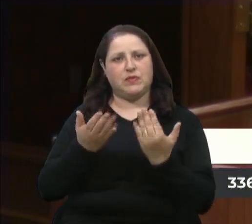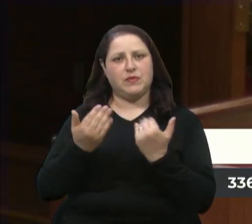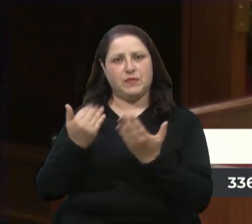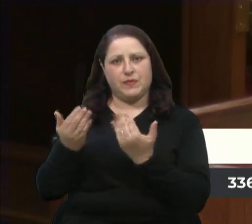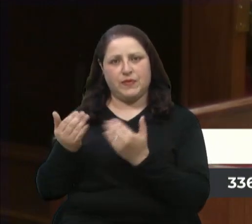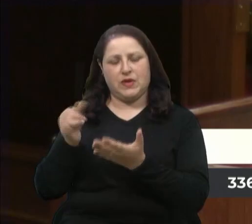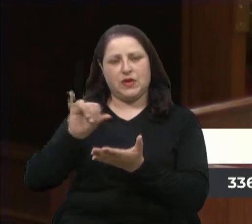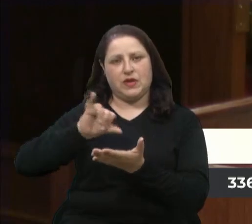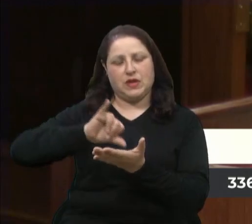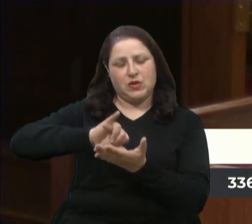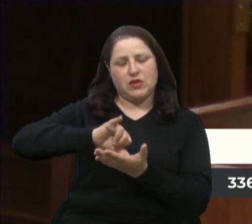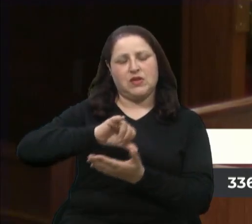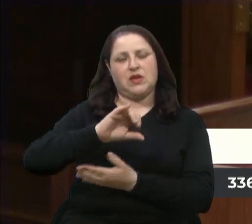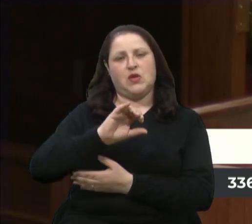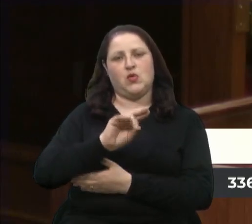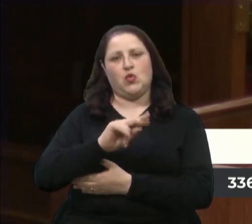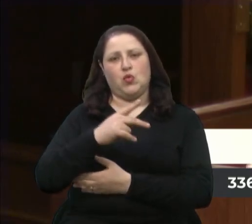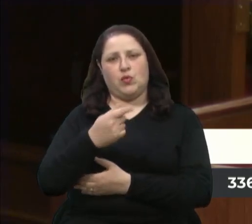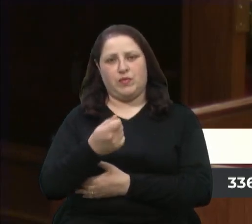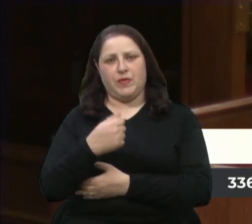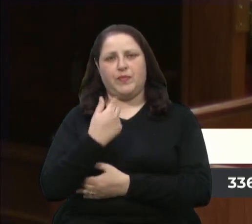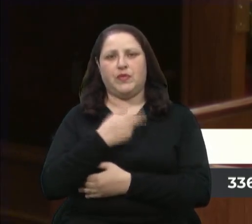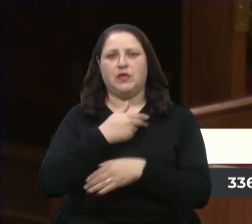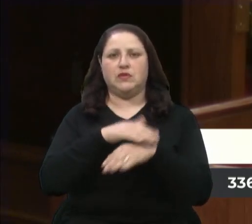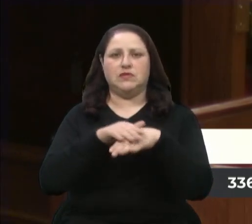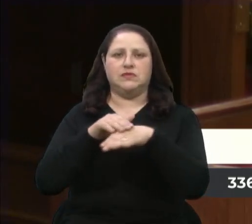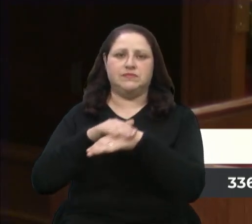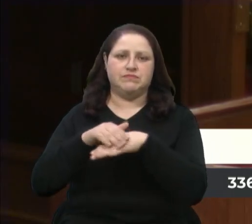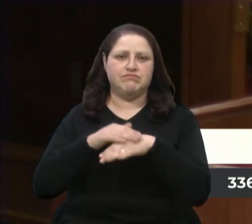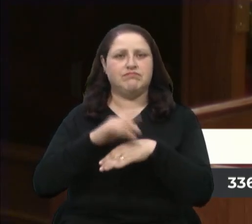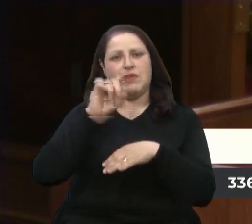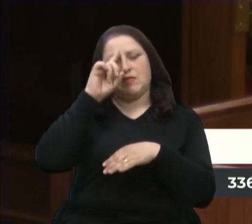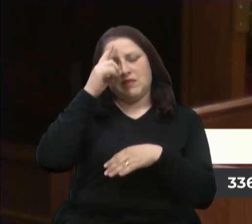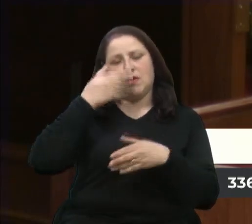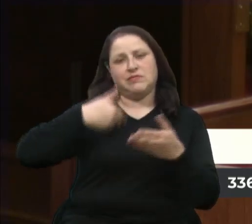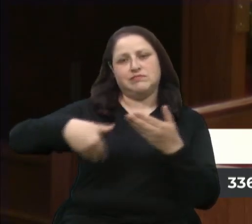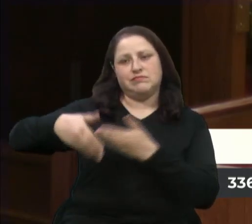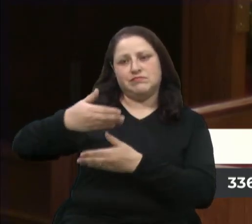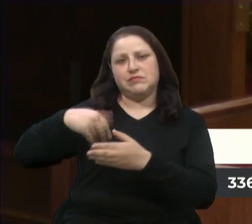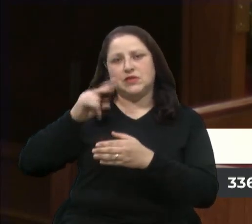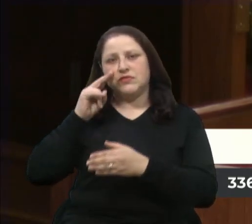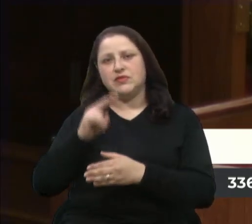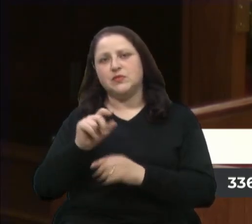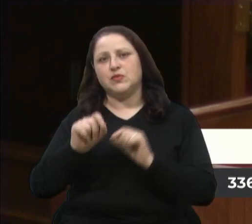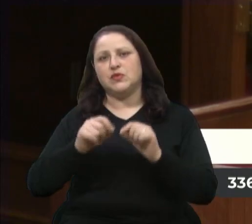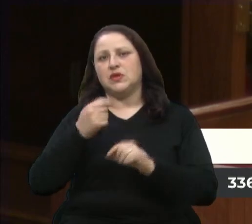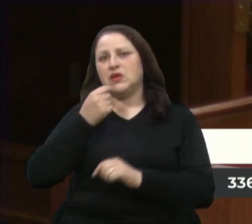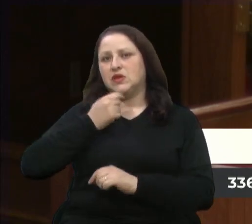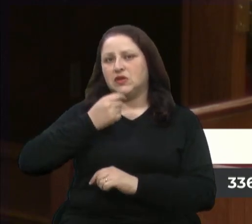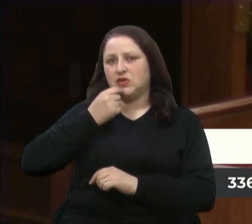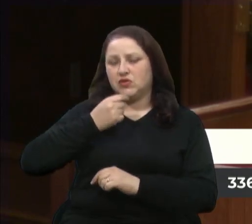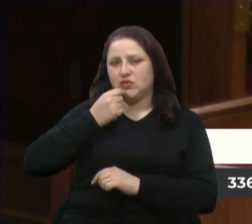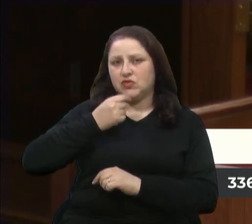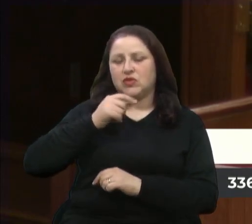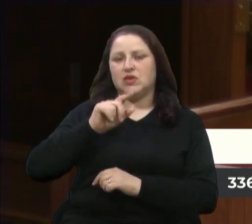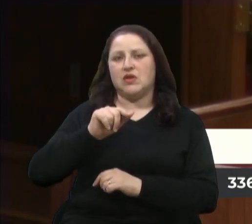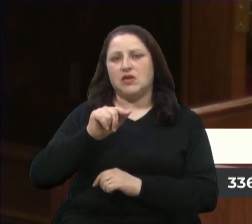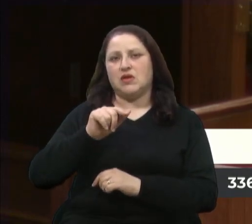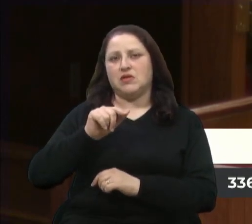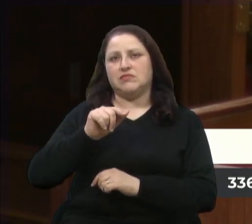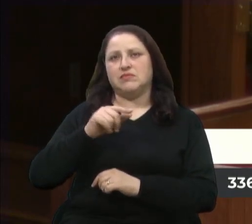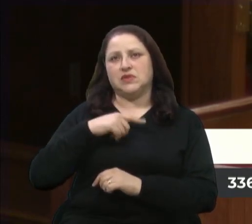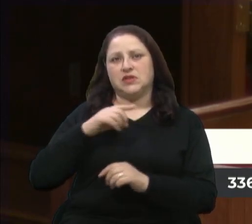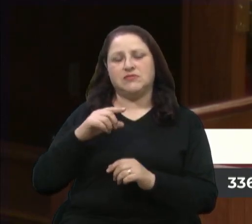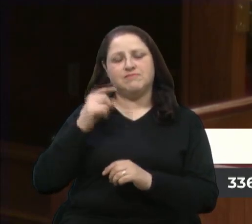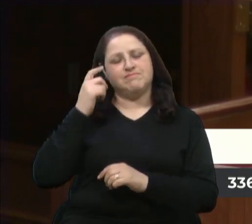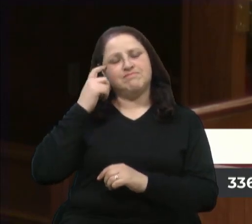Central. A gente conversou e trocamos ideia e vimos que Caxias do Sul, eu associo